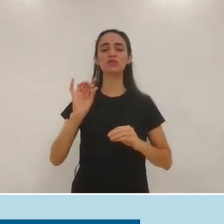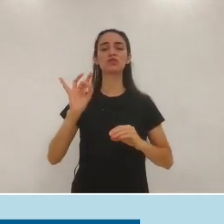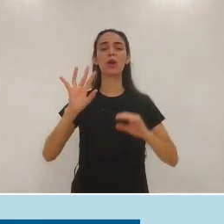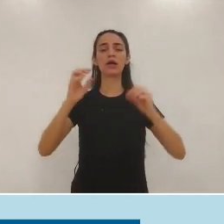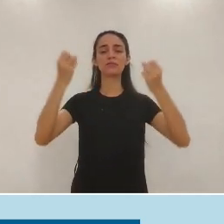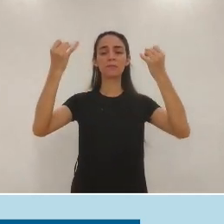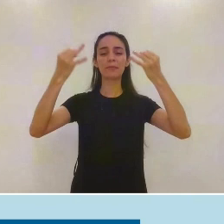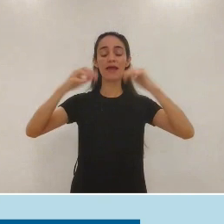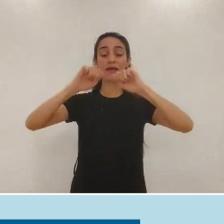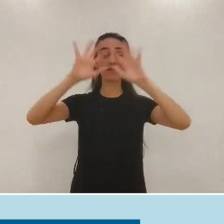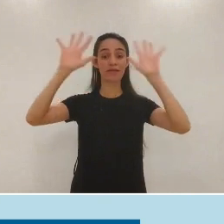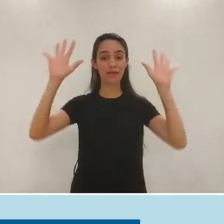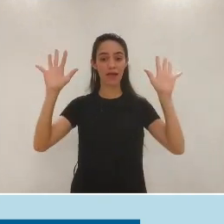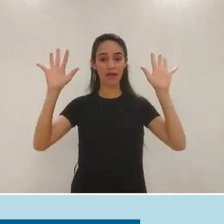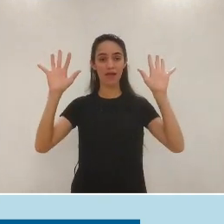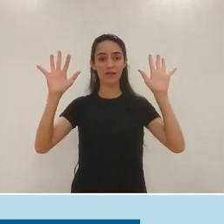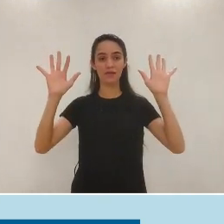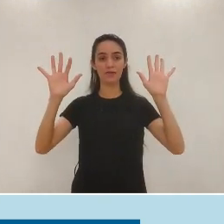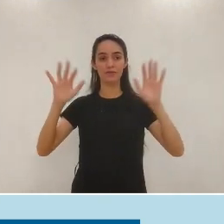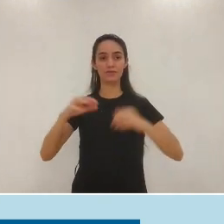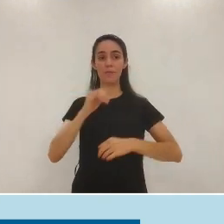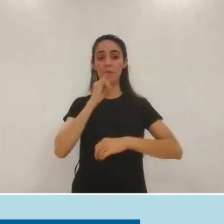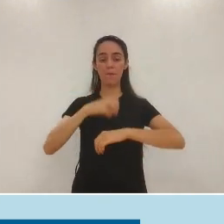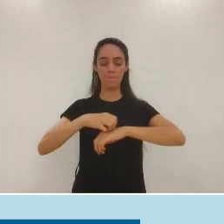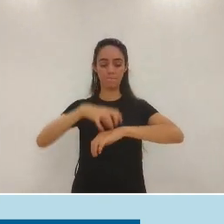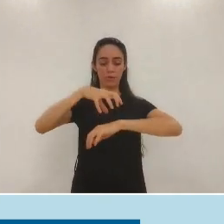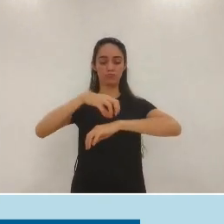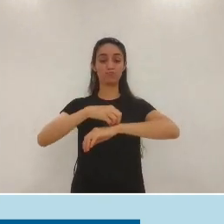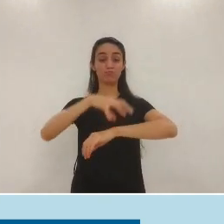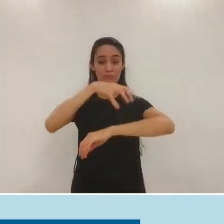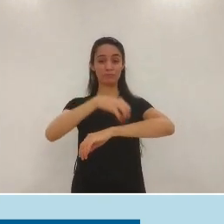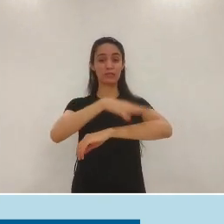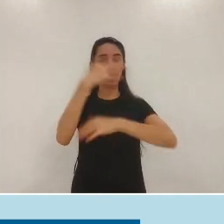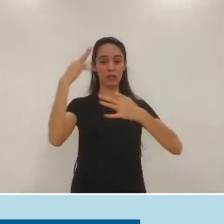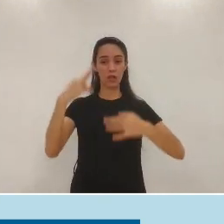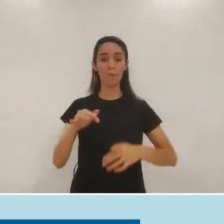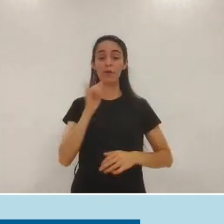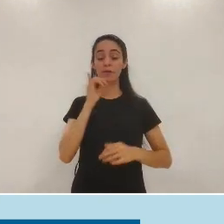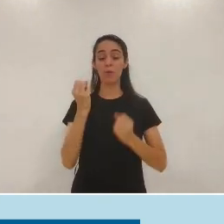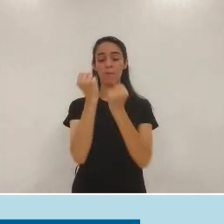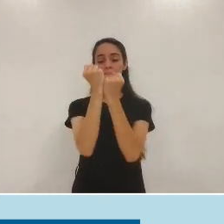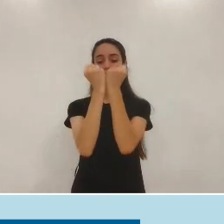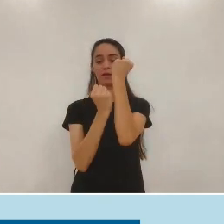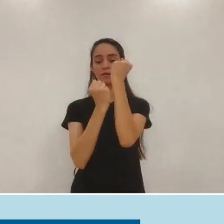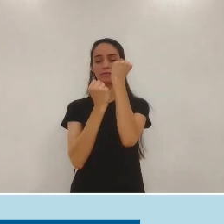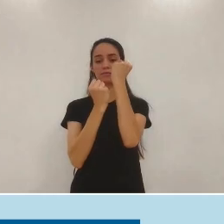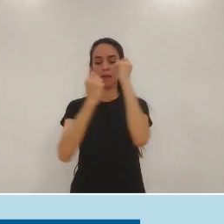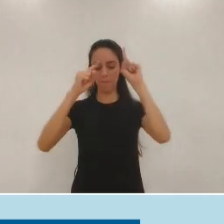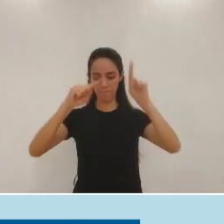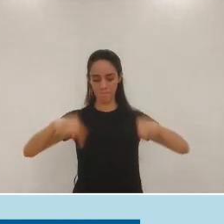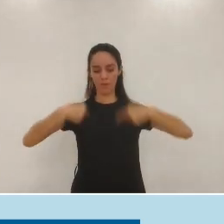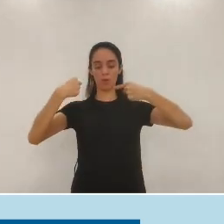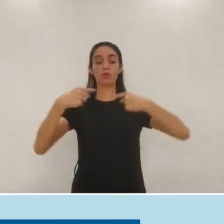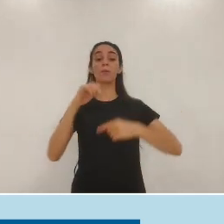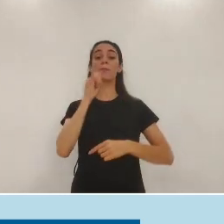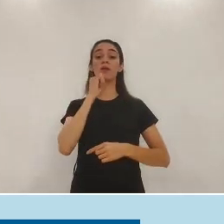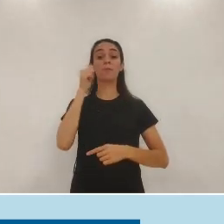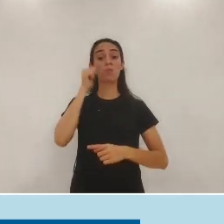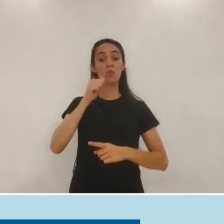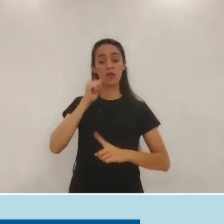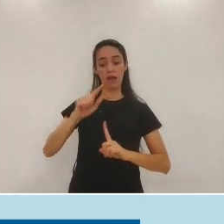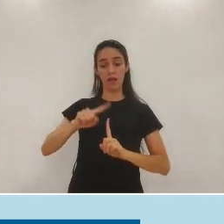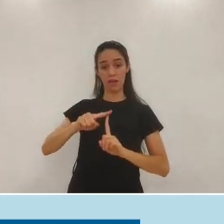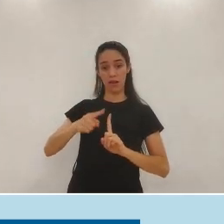é assim, é quando o sistema imunológico ele começa a atacar a mim mesmo. Então, quando a mulher está grávida, ela vai estar